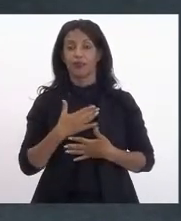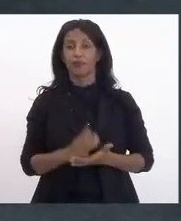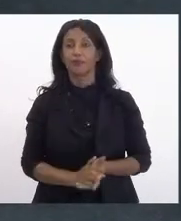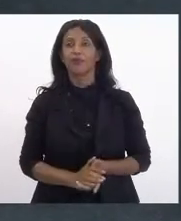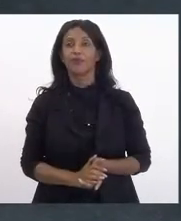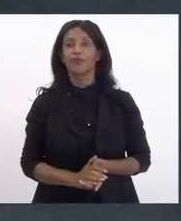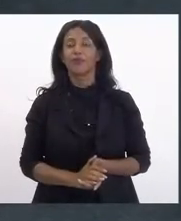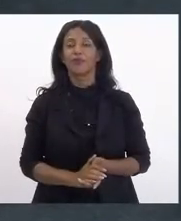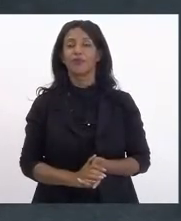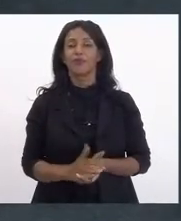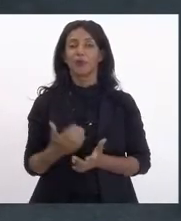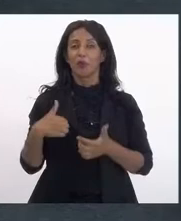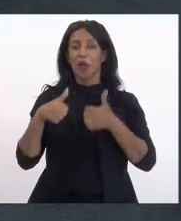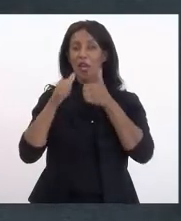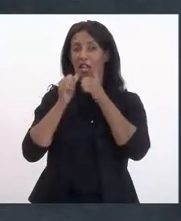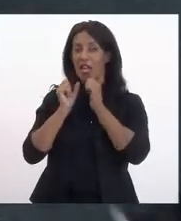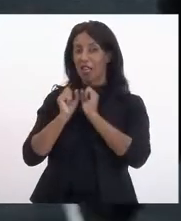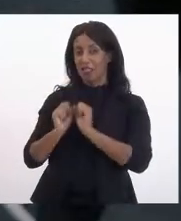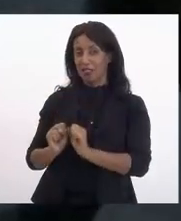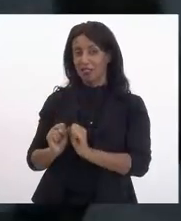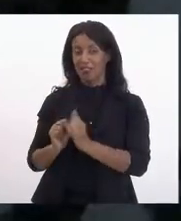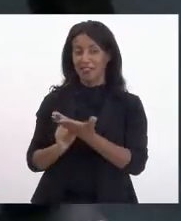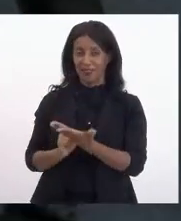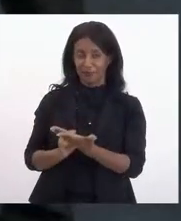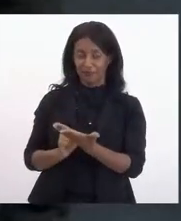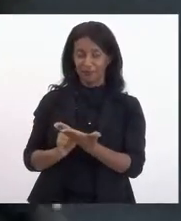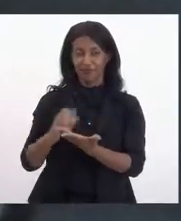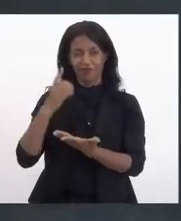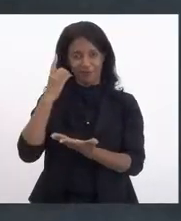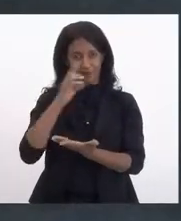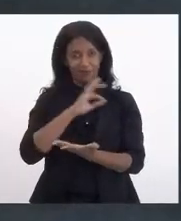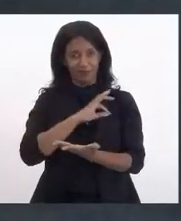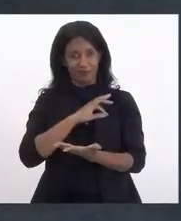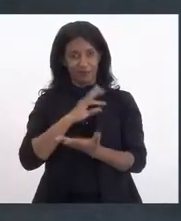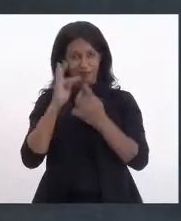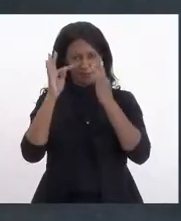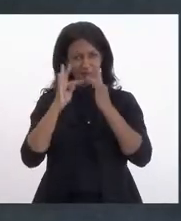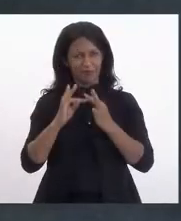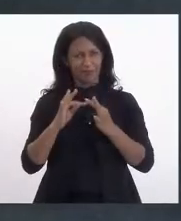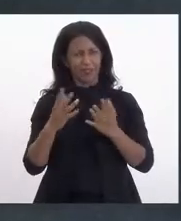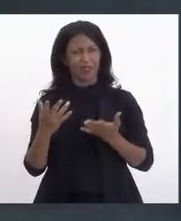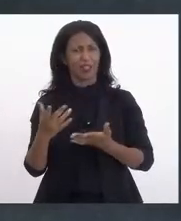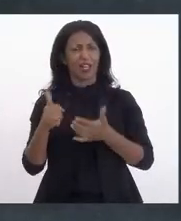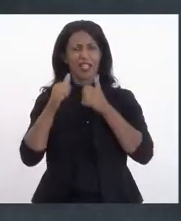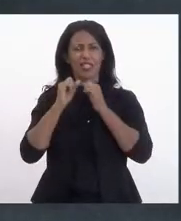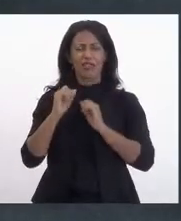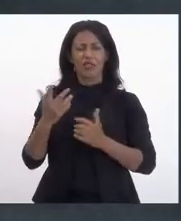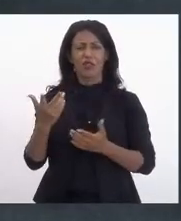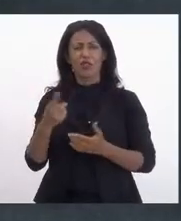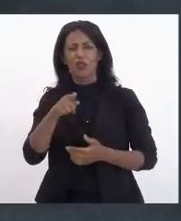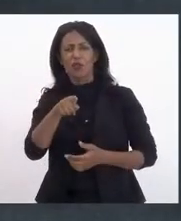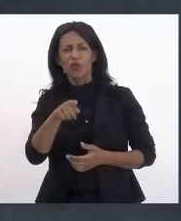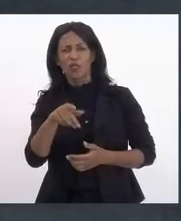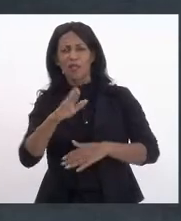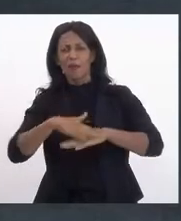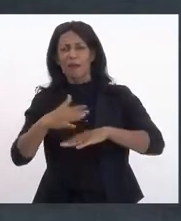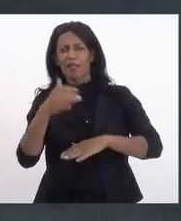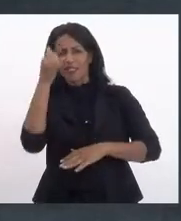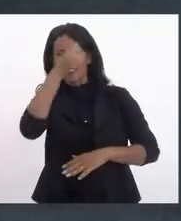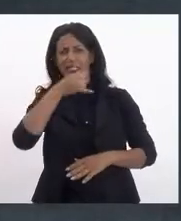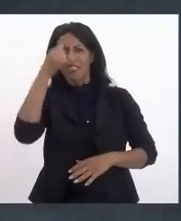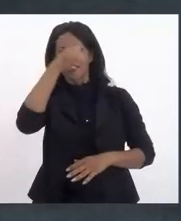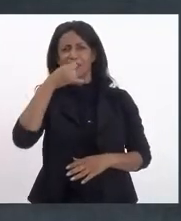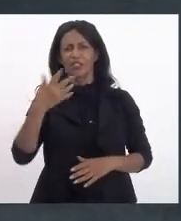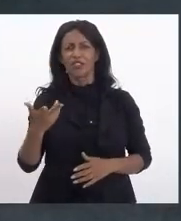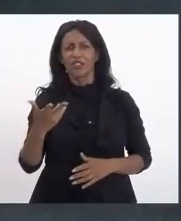um dos meus assessores, deputada Marta Rocha, testemunha, falou: Luiz Paulo, você, como é mais antigo,